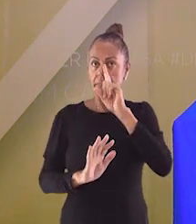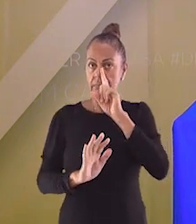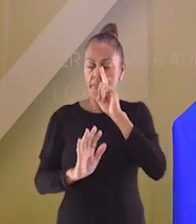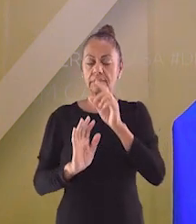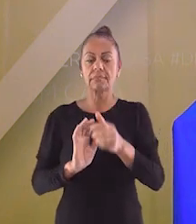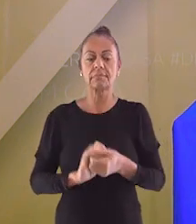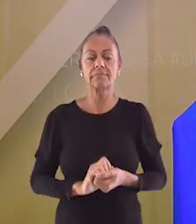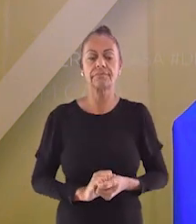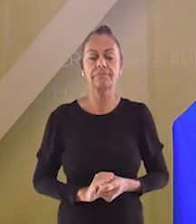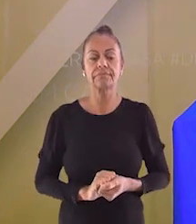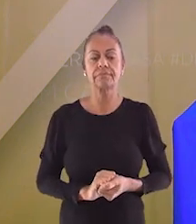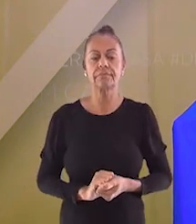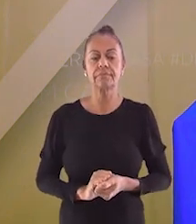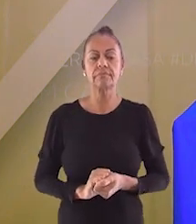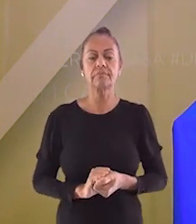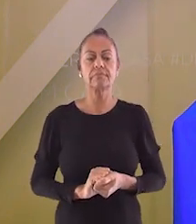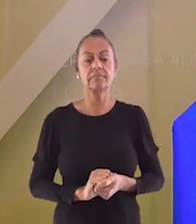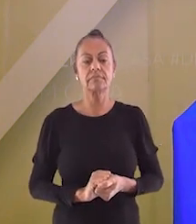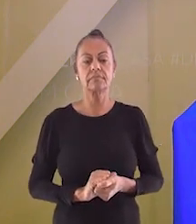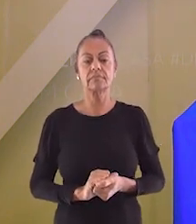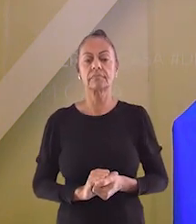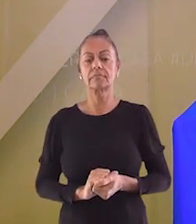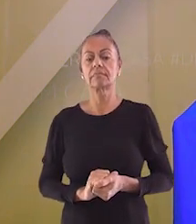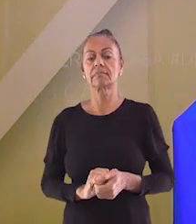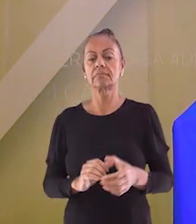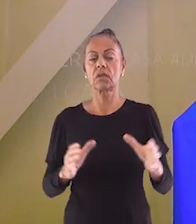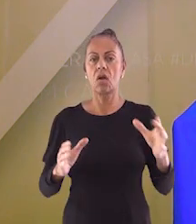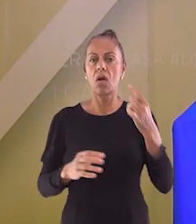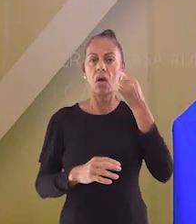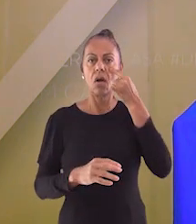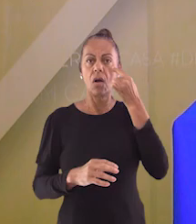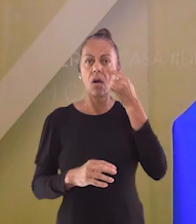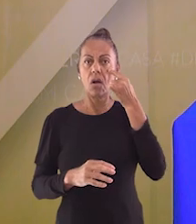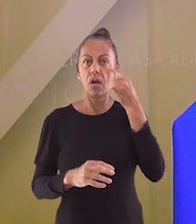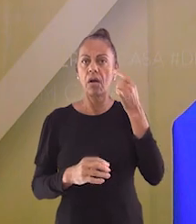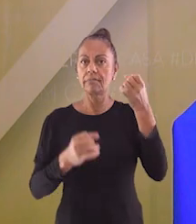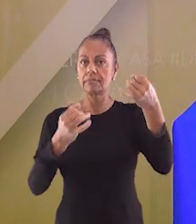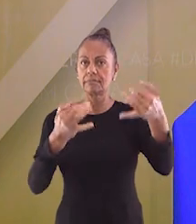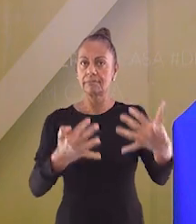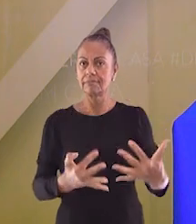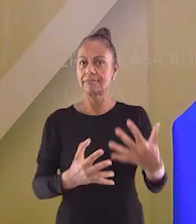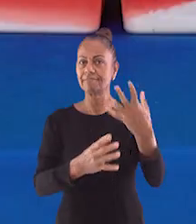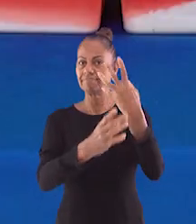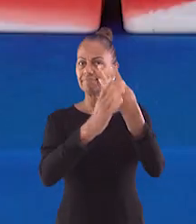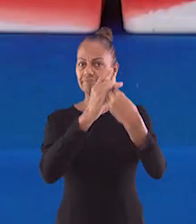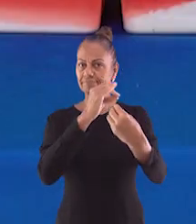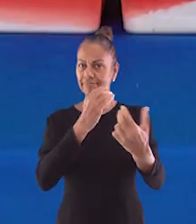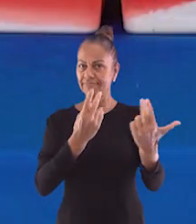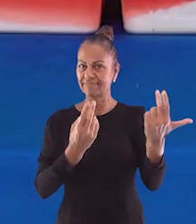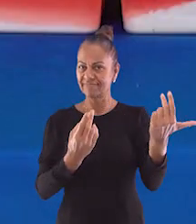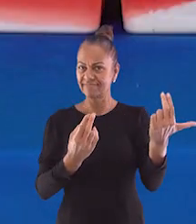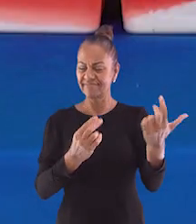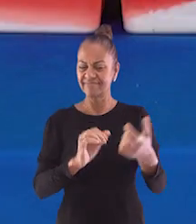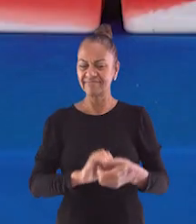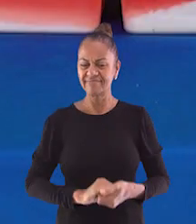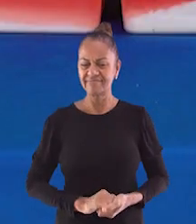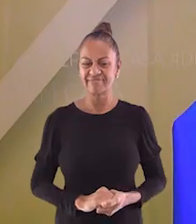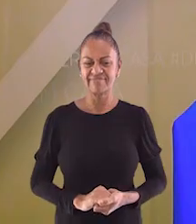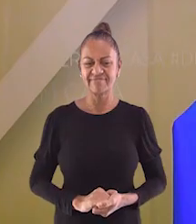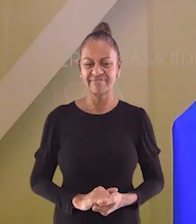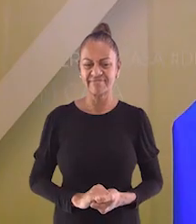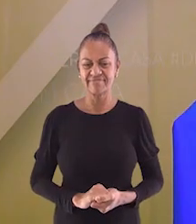começa com o sabão, não é isso? Isso, a gente vai pegar o sabão e colocar aqui dentro. Bacana.